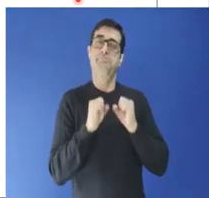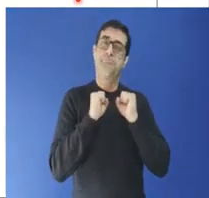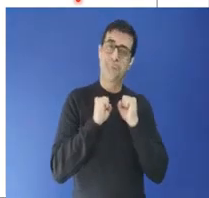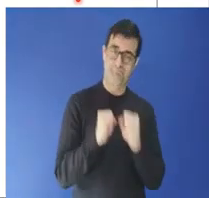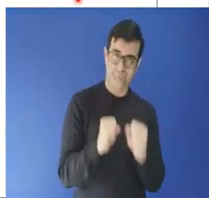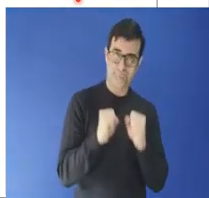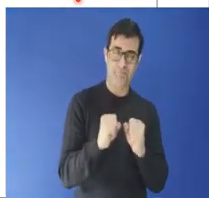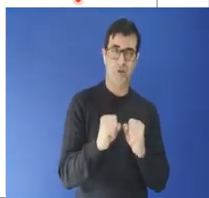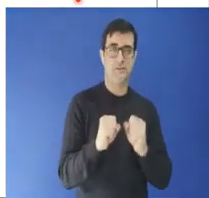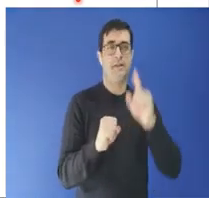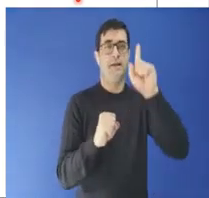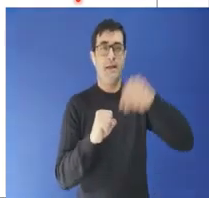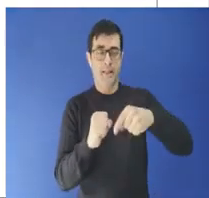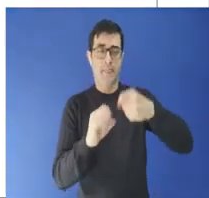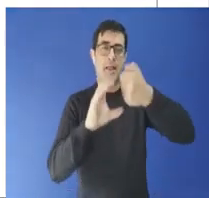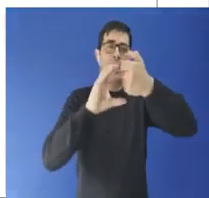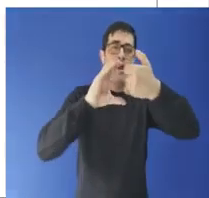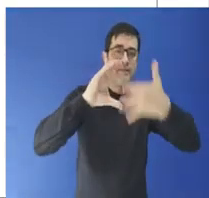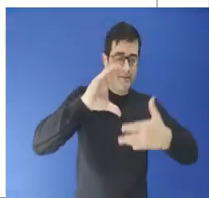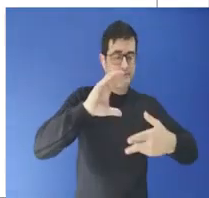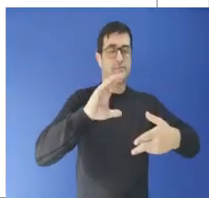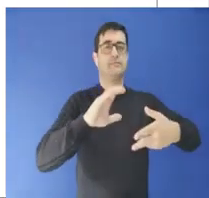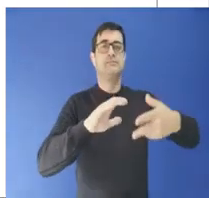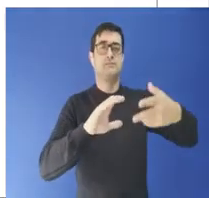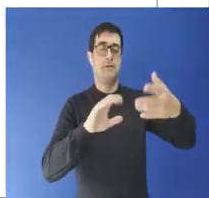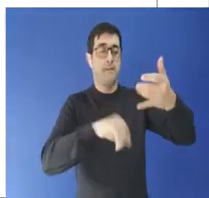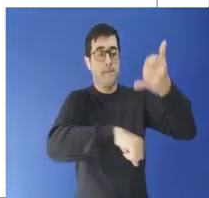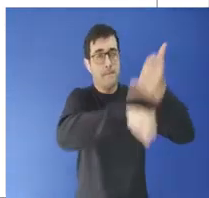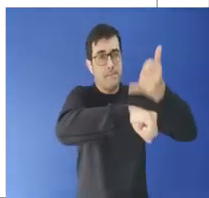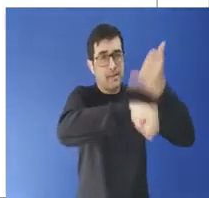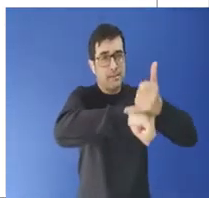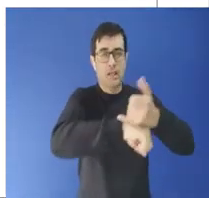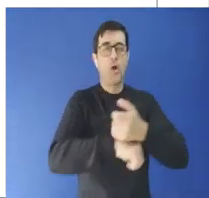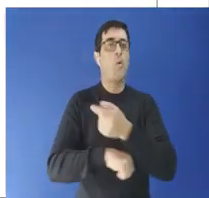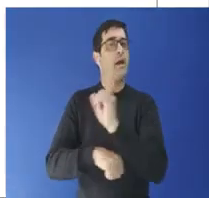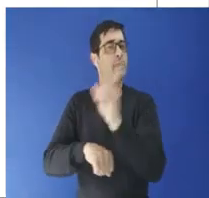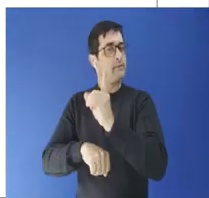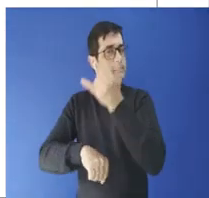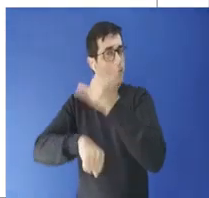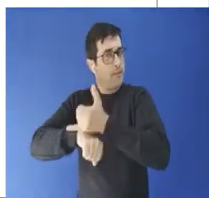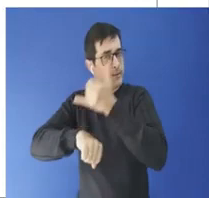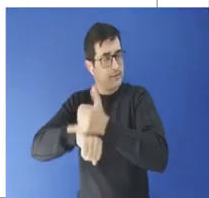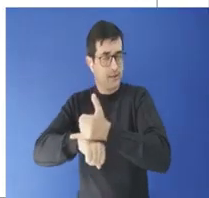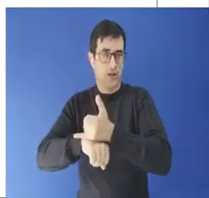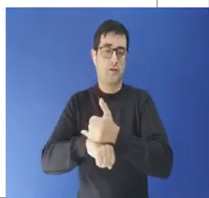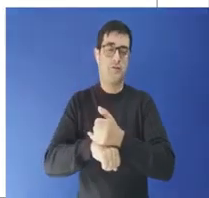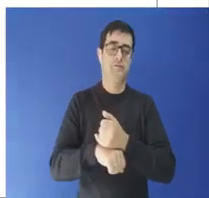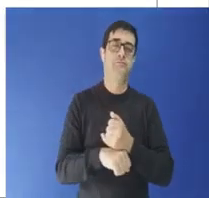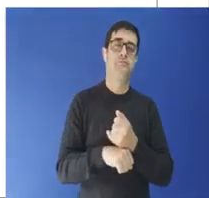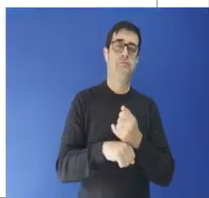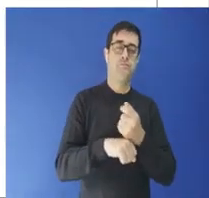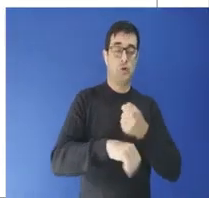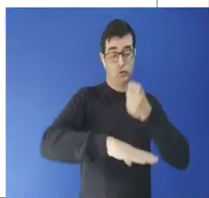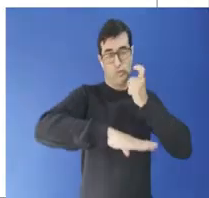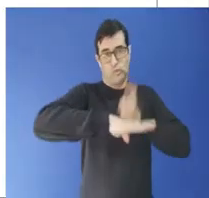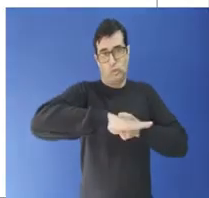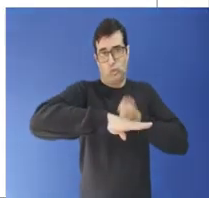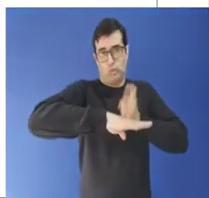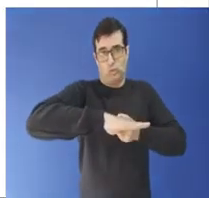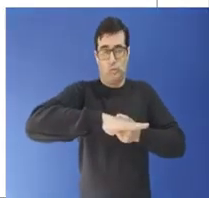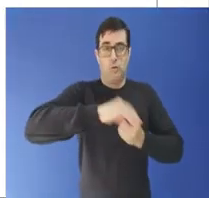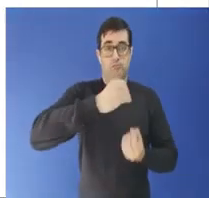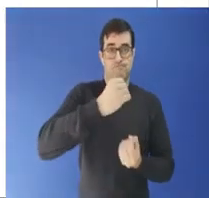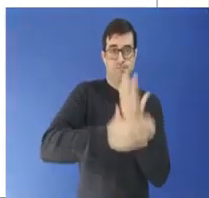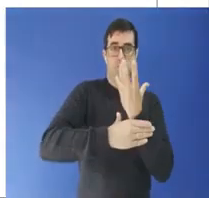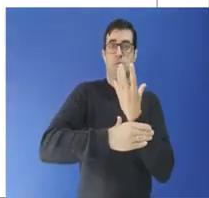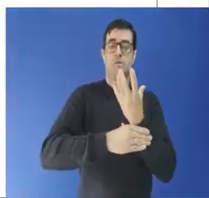de metais e ametais, né? Então, que vai formar um sólido cristalino, geralmente um sólido,